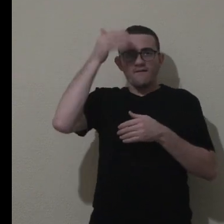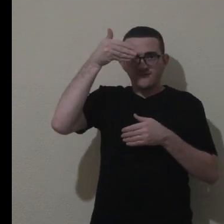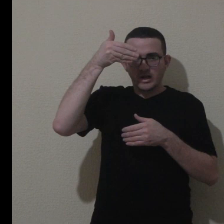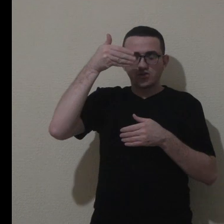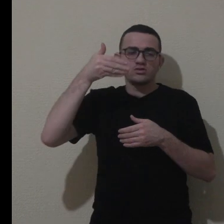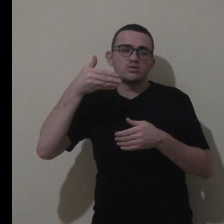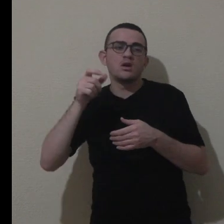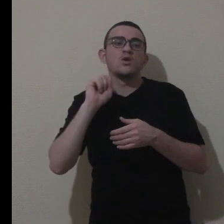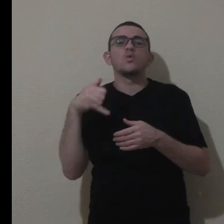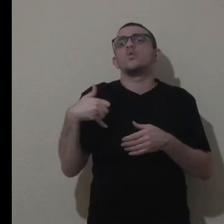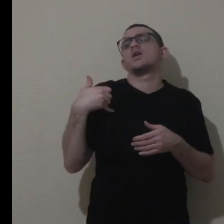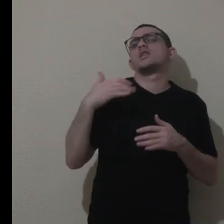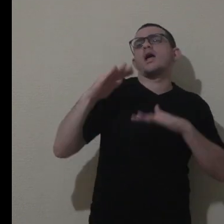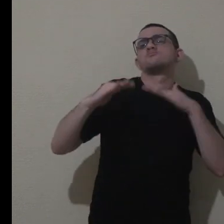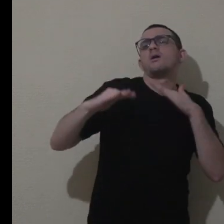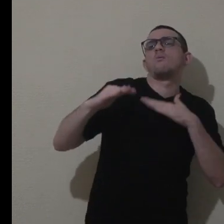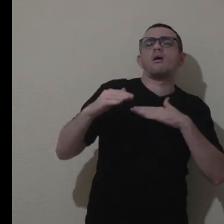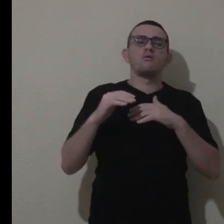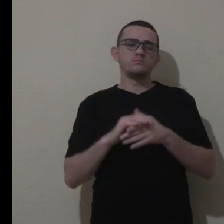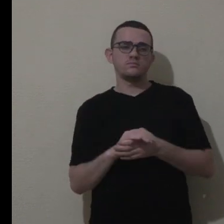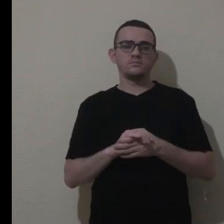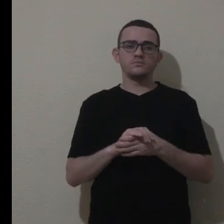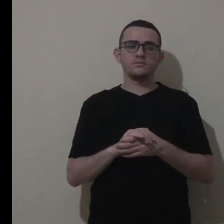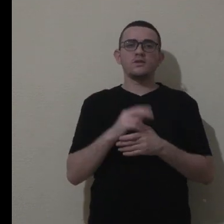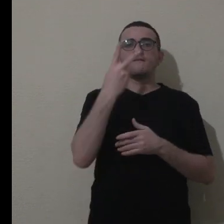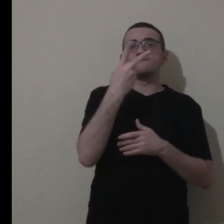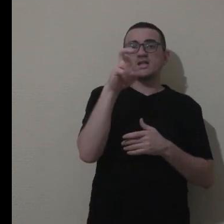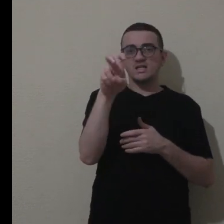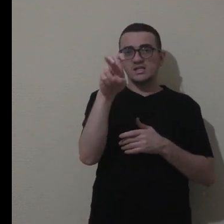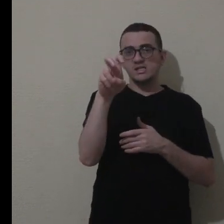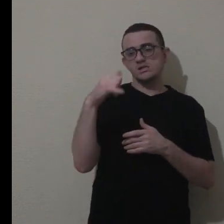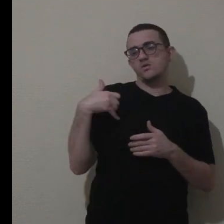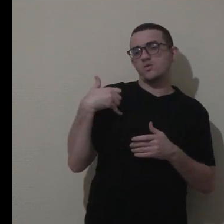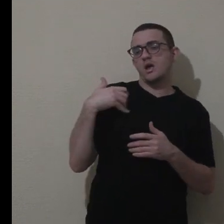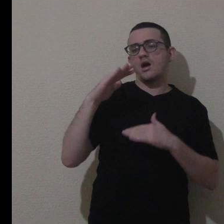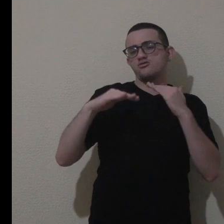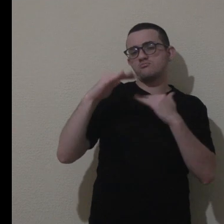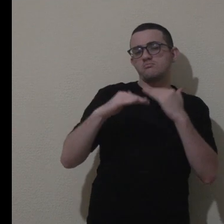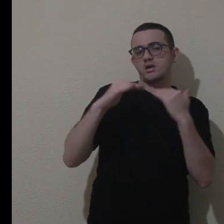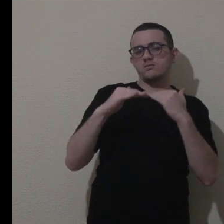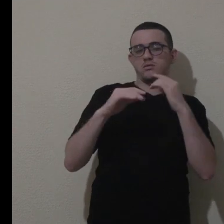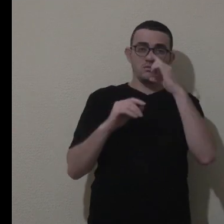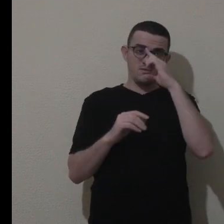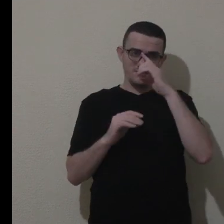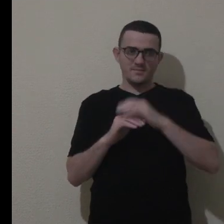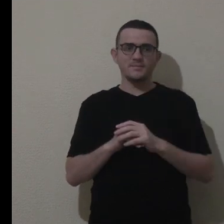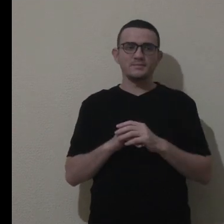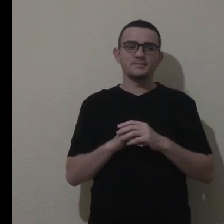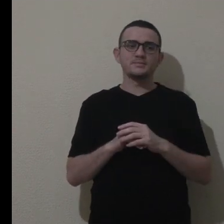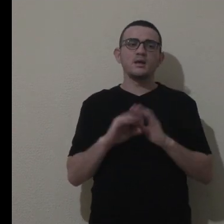região frontal. Com que idade? Mais ou menos 25 anos, né? Com 25 anos de